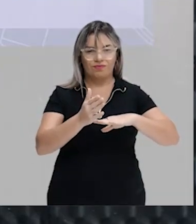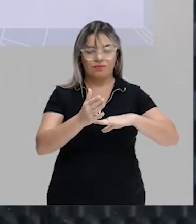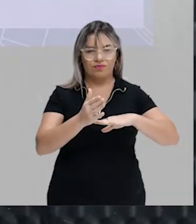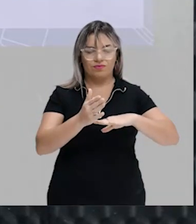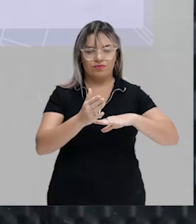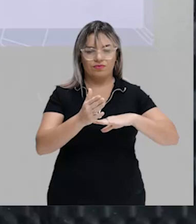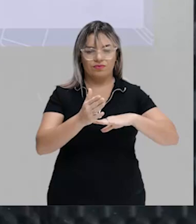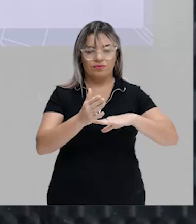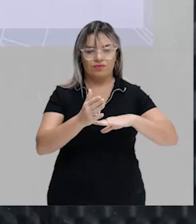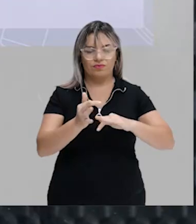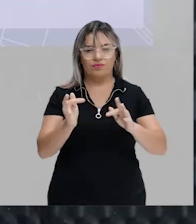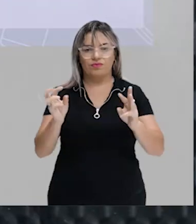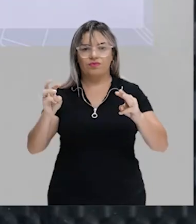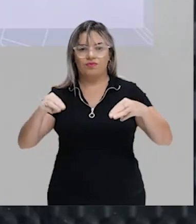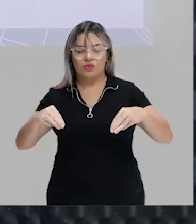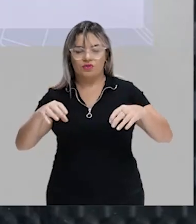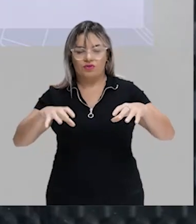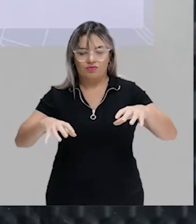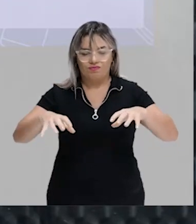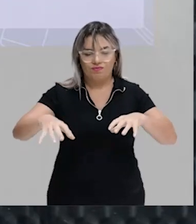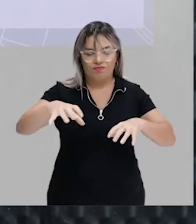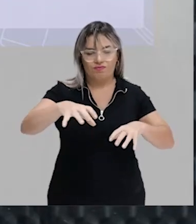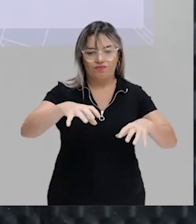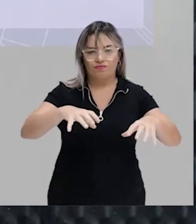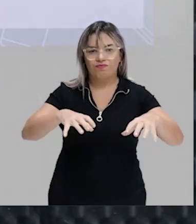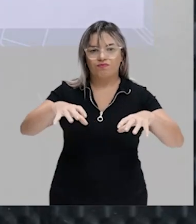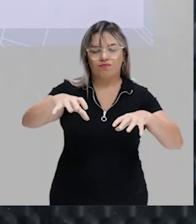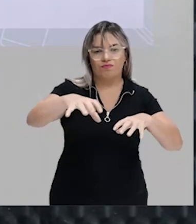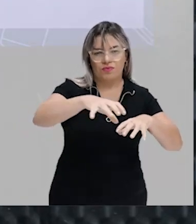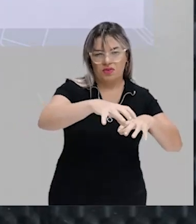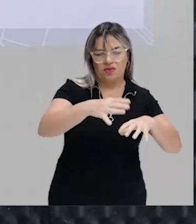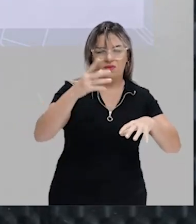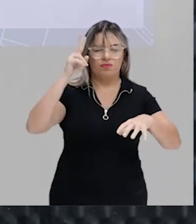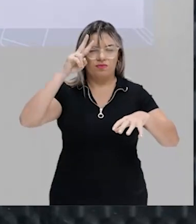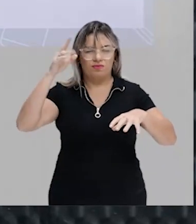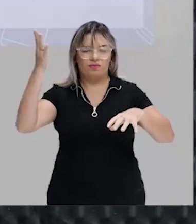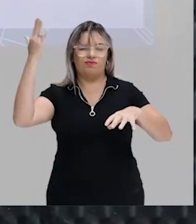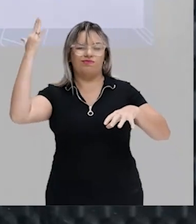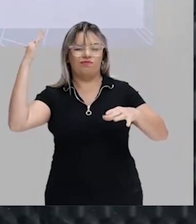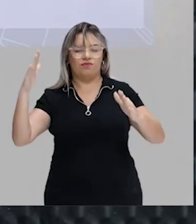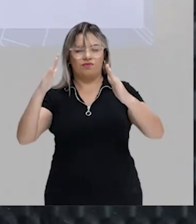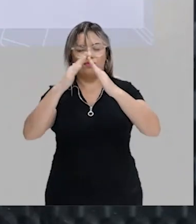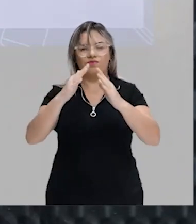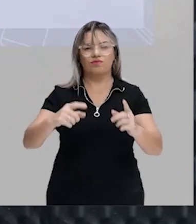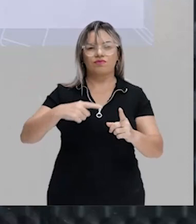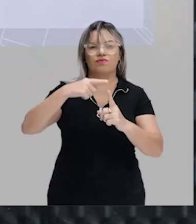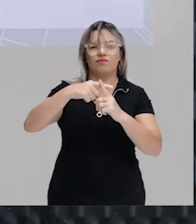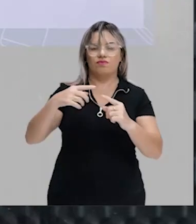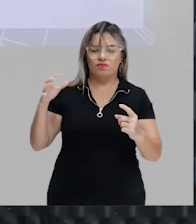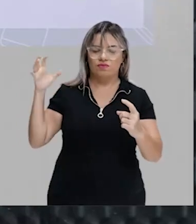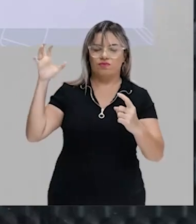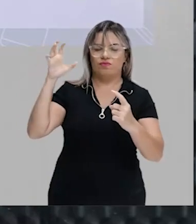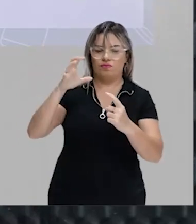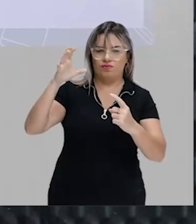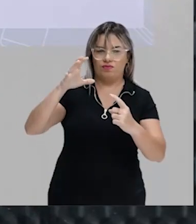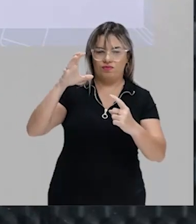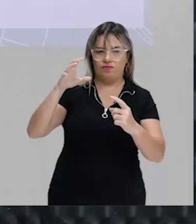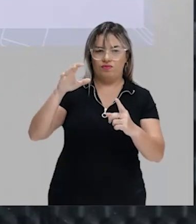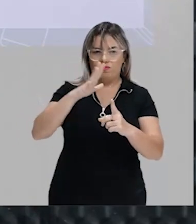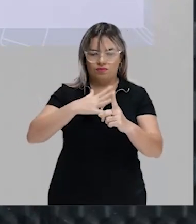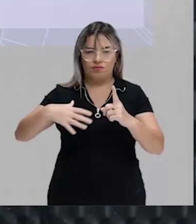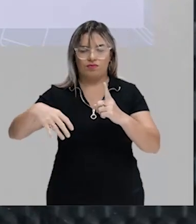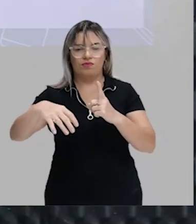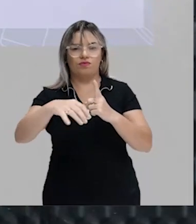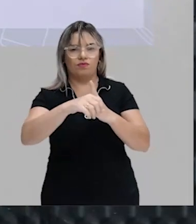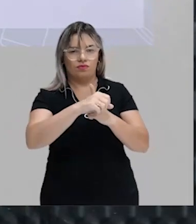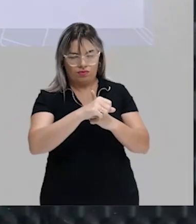Nessa época a sociedade era comandada pelos senhores feudais, lembra? A igreja tinha uma grande influência na sociedade e